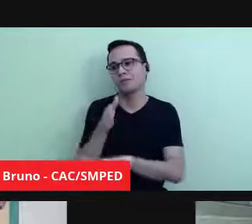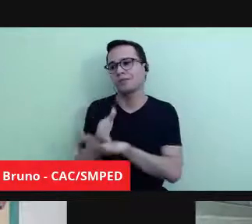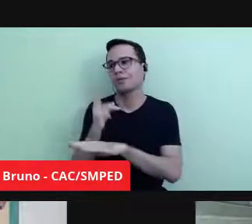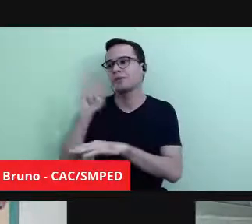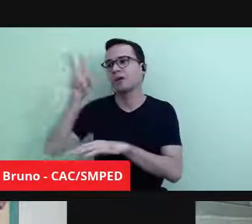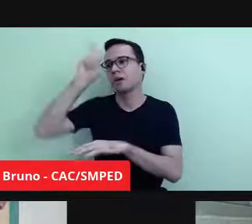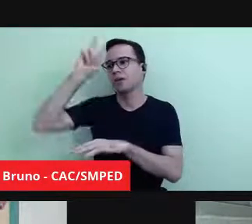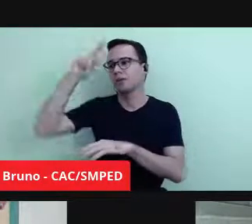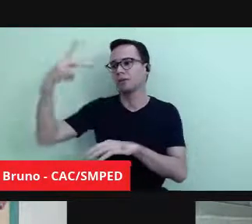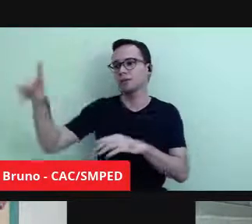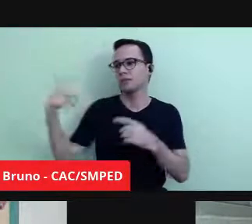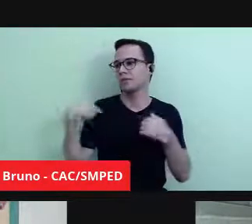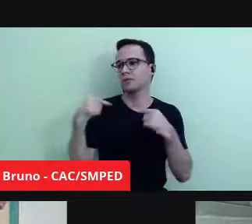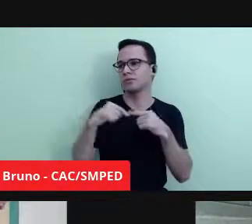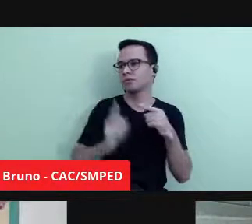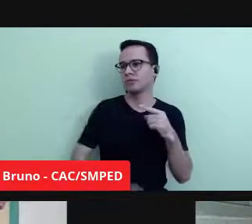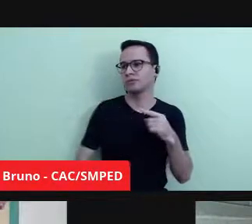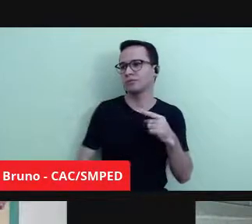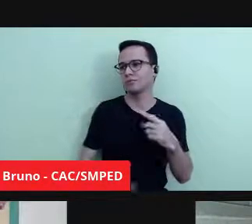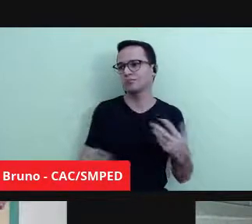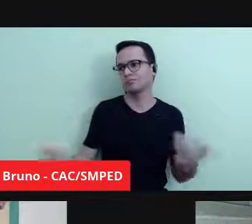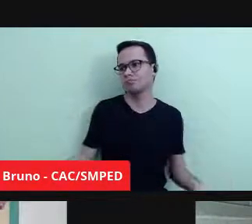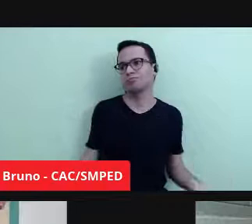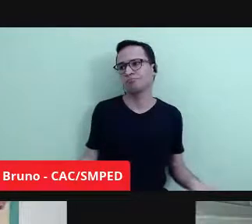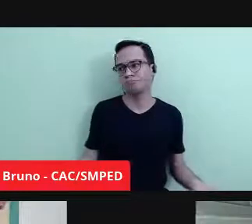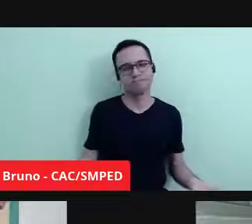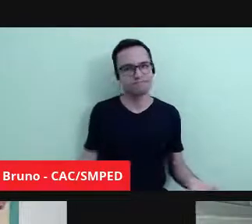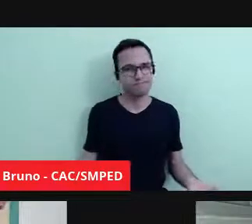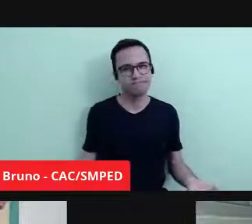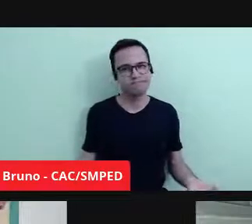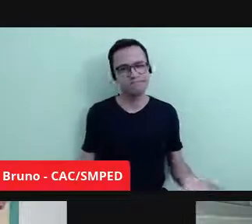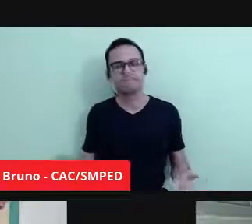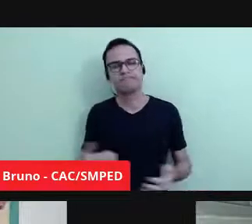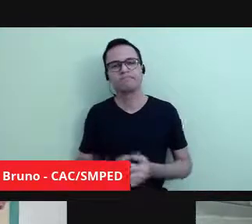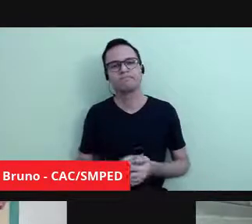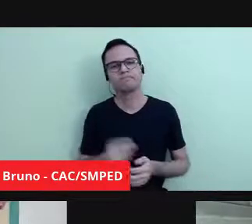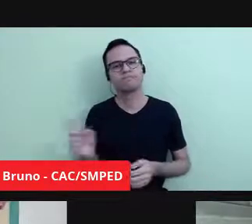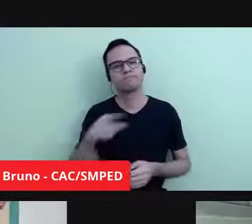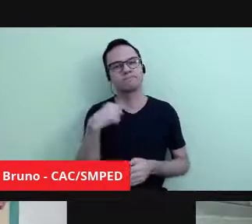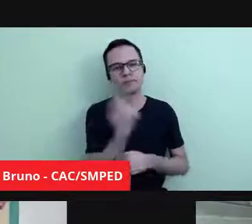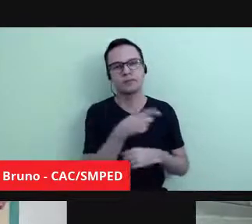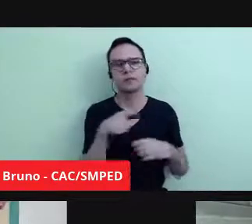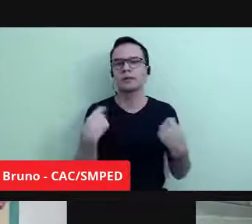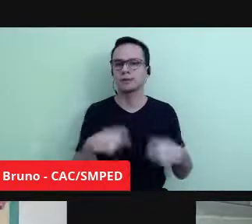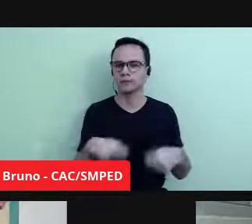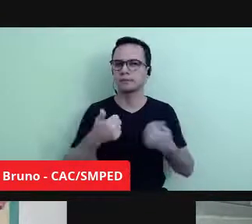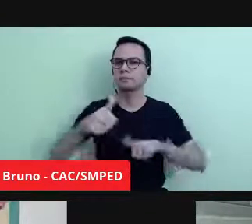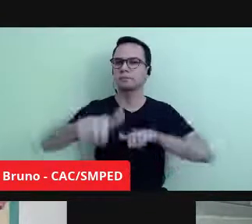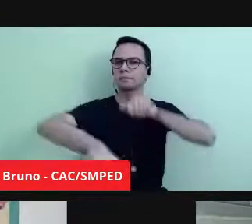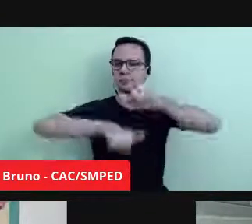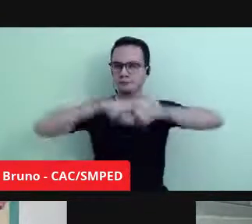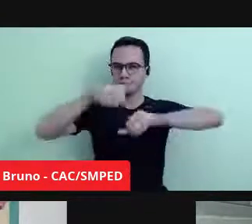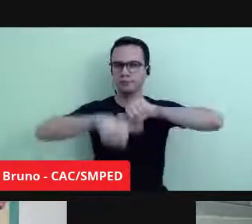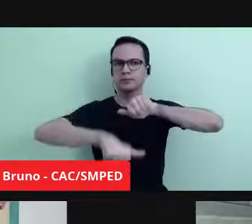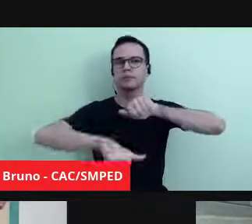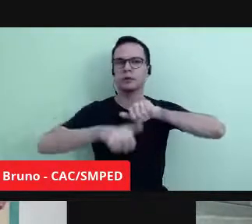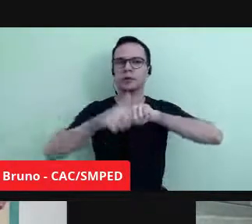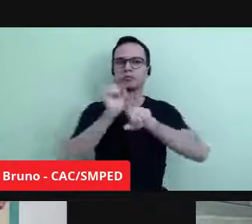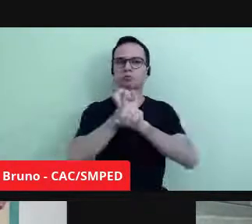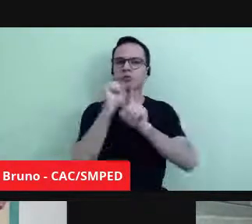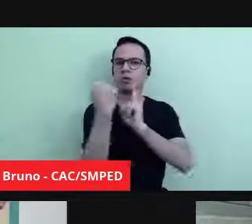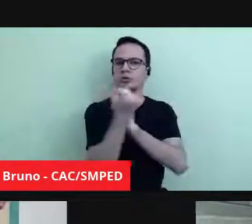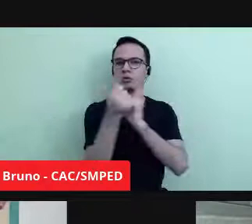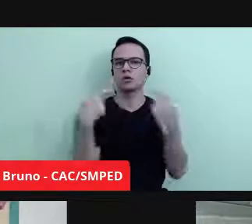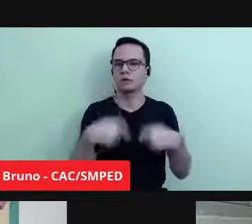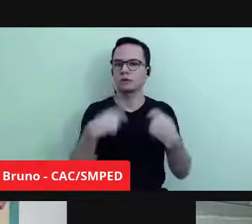do outro que nada diz para ela, né? Então, na verdade, nós precisamos nos transformar, né? A sociedade precisa